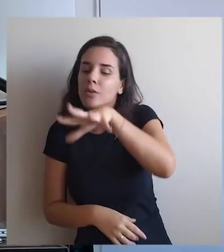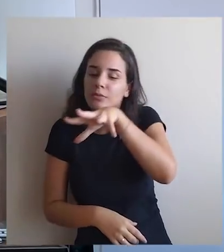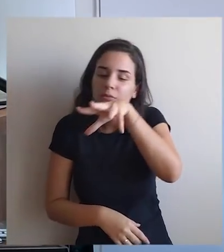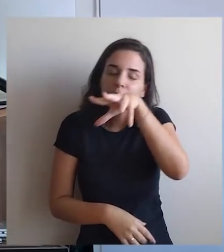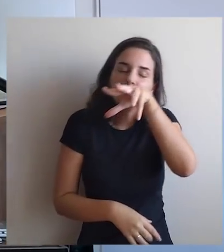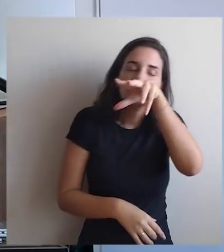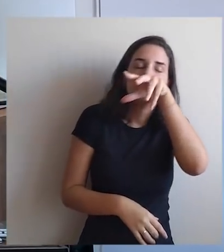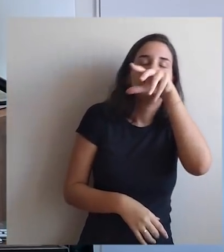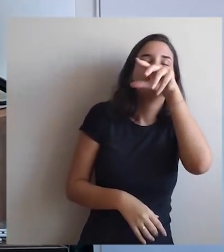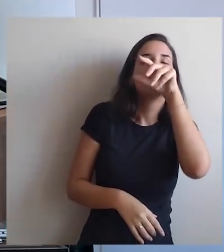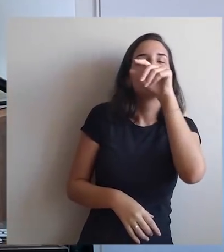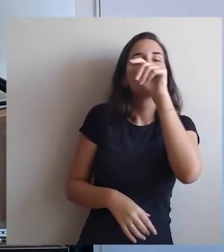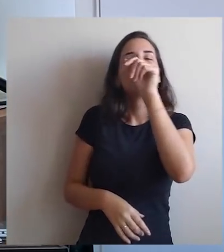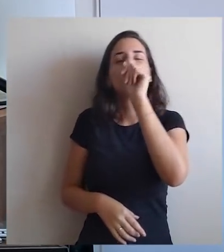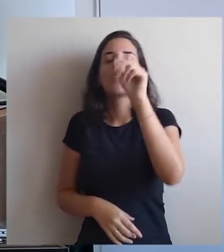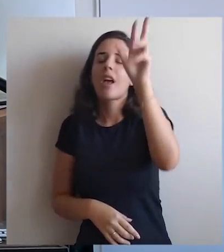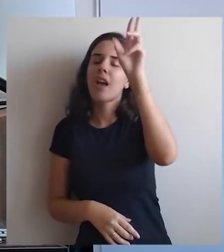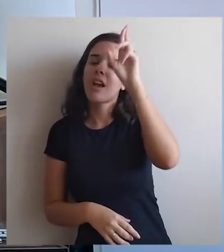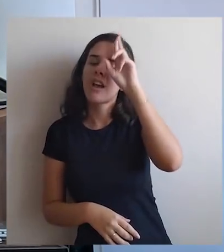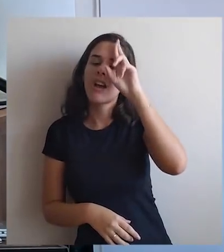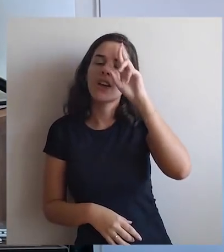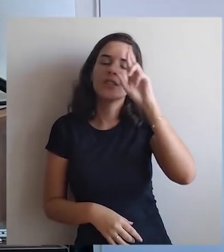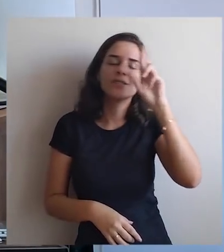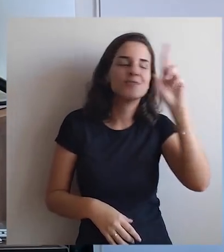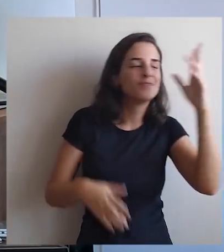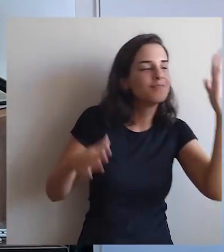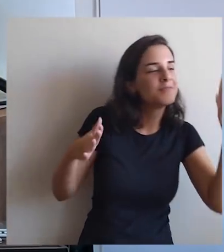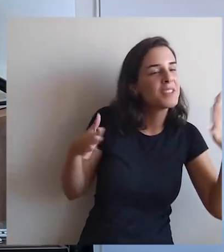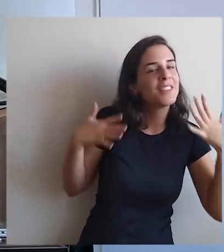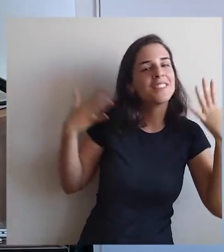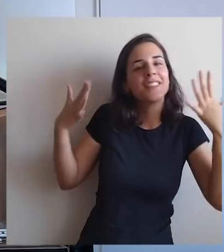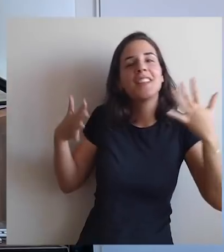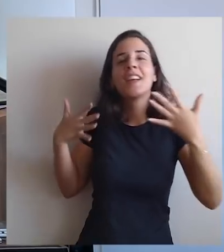do ar. É Senhor da